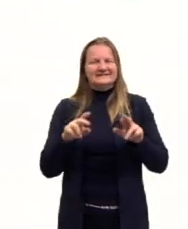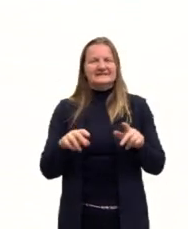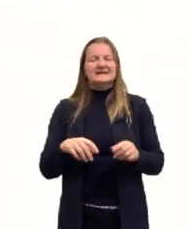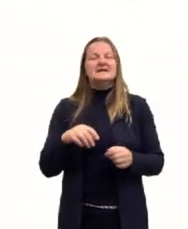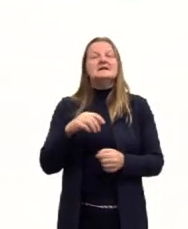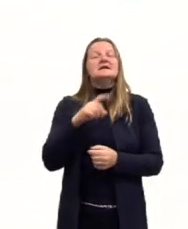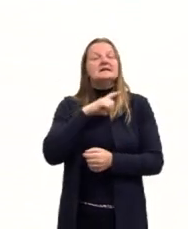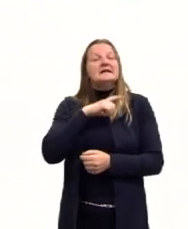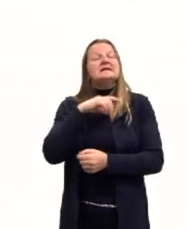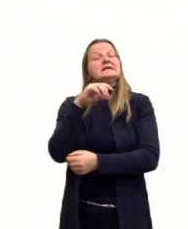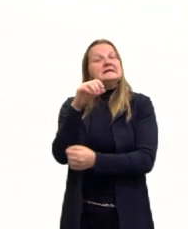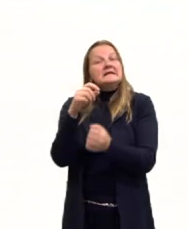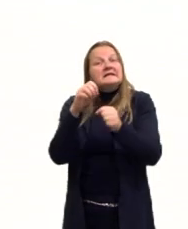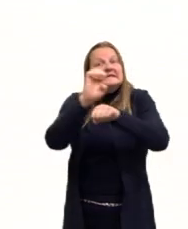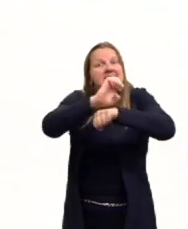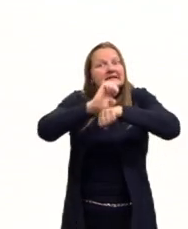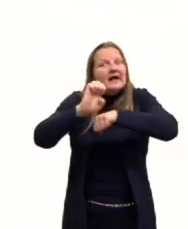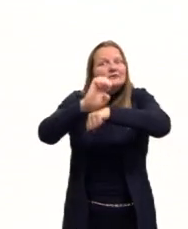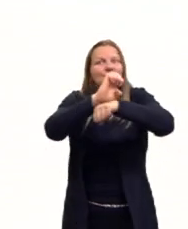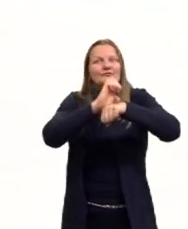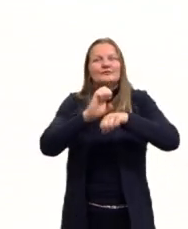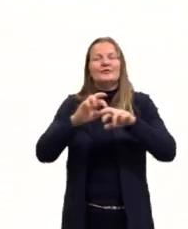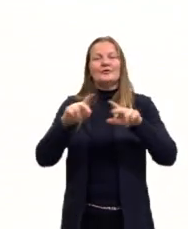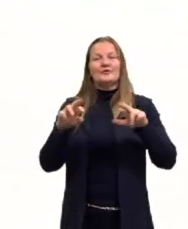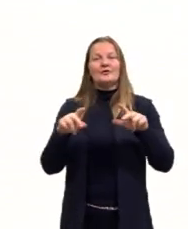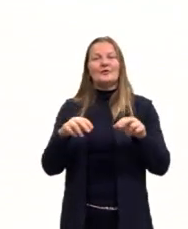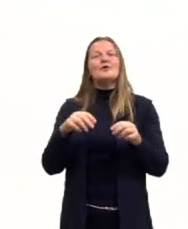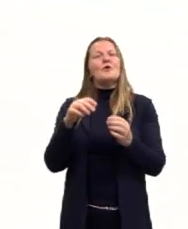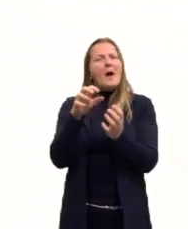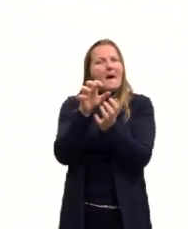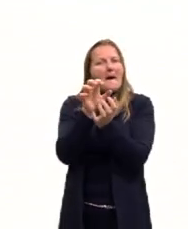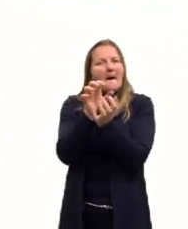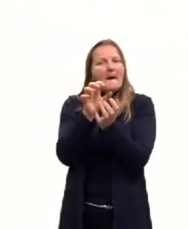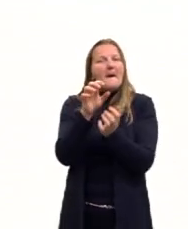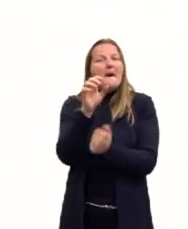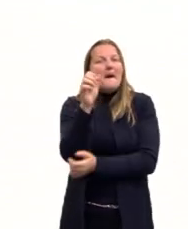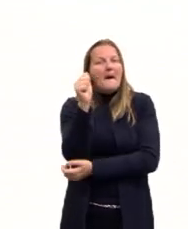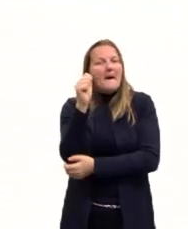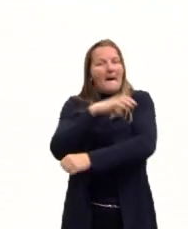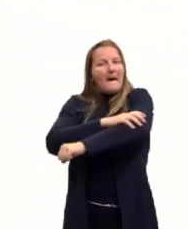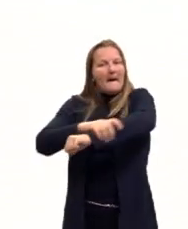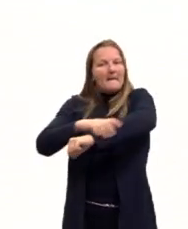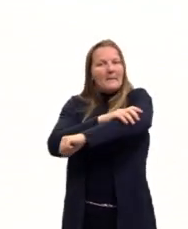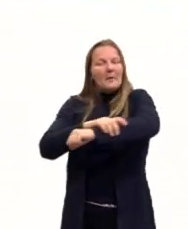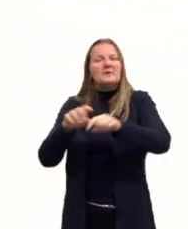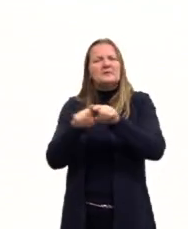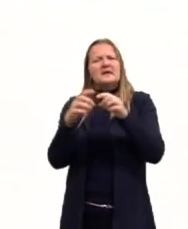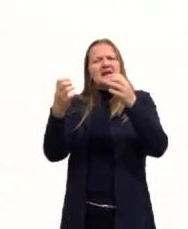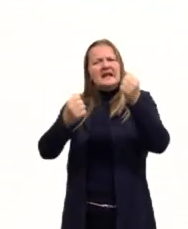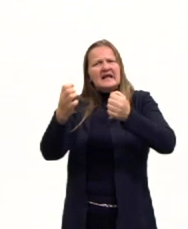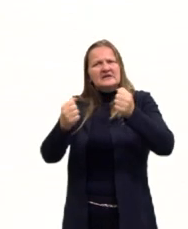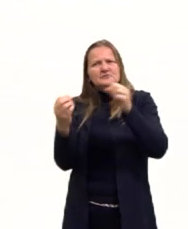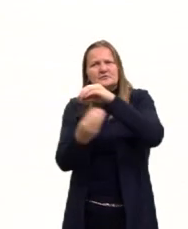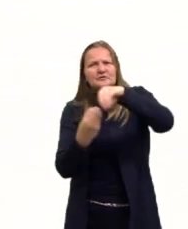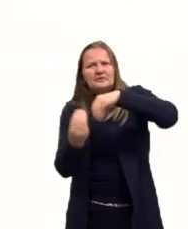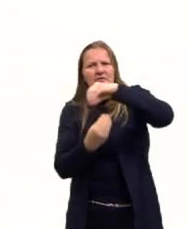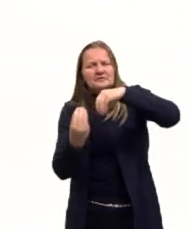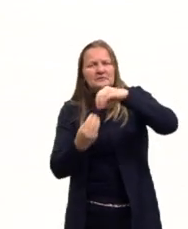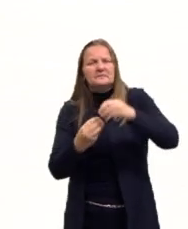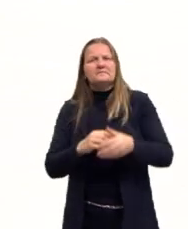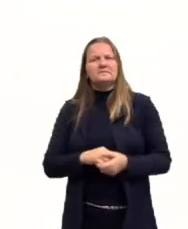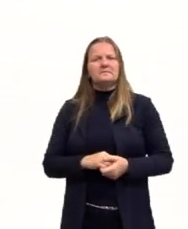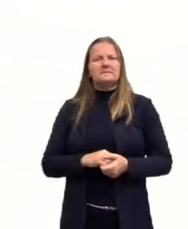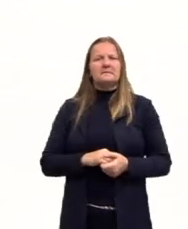as Abóboras são chamadas de jerimum e também de jerimum de leite pelo fruto natural do estado ter